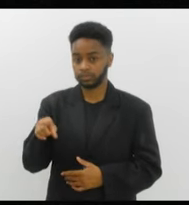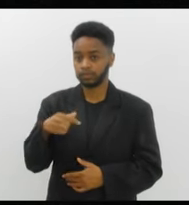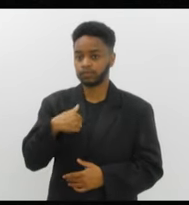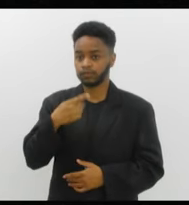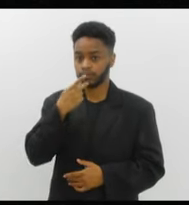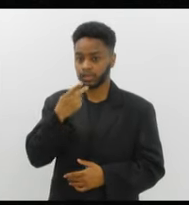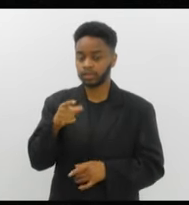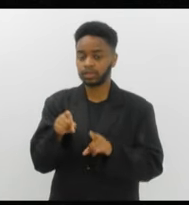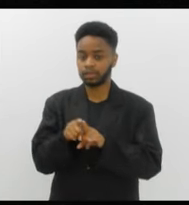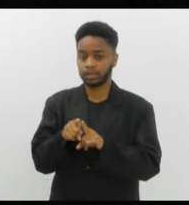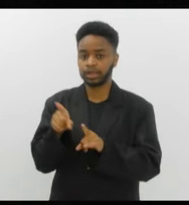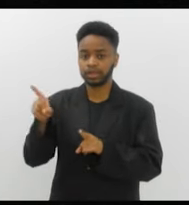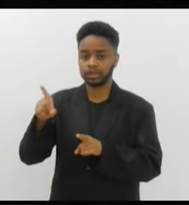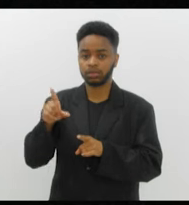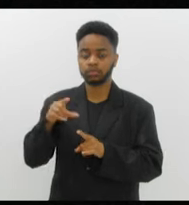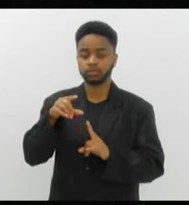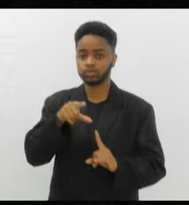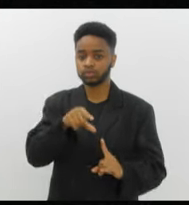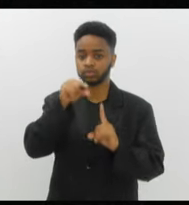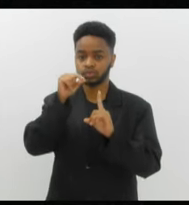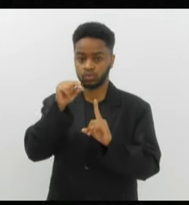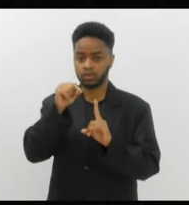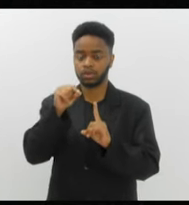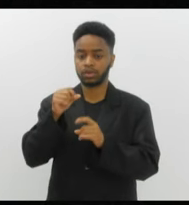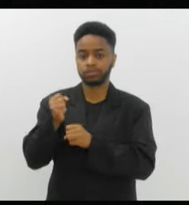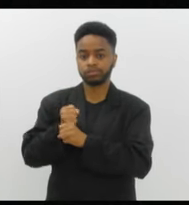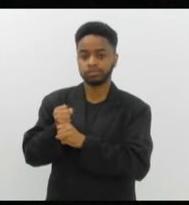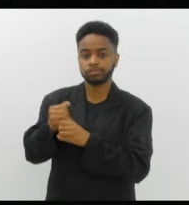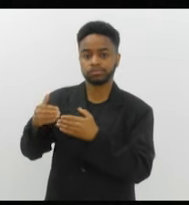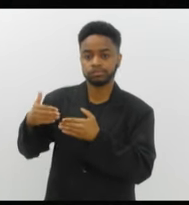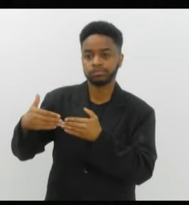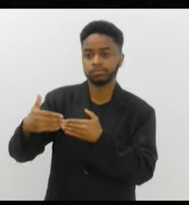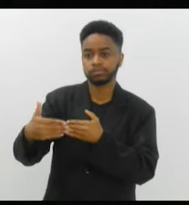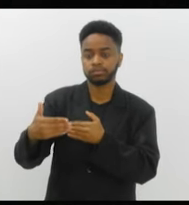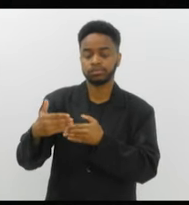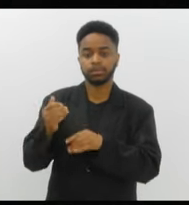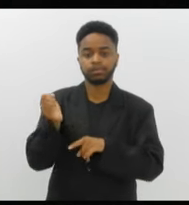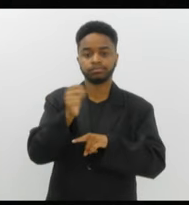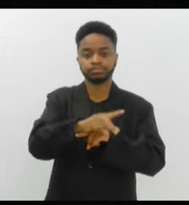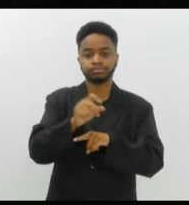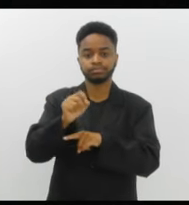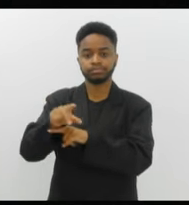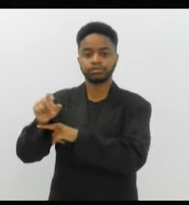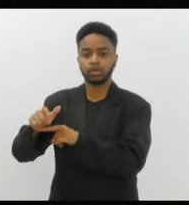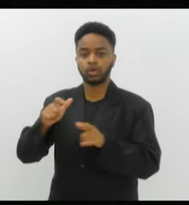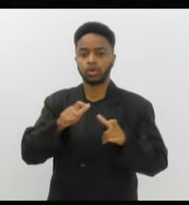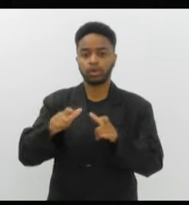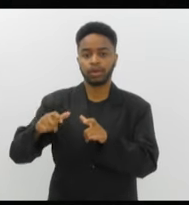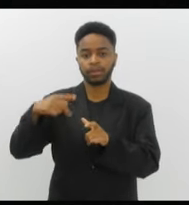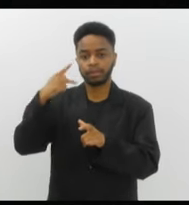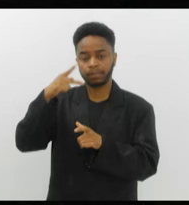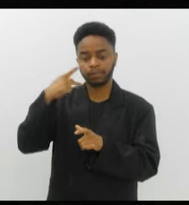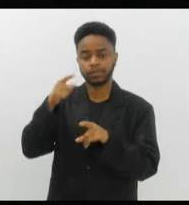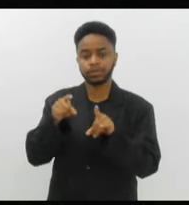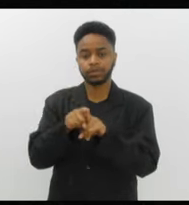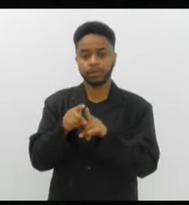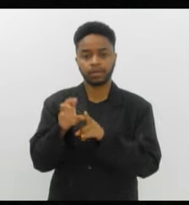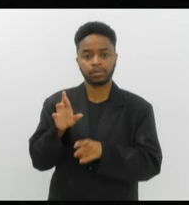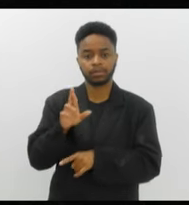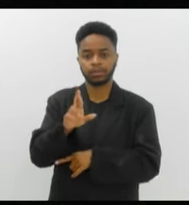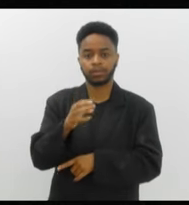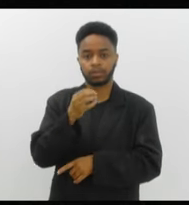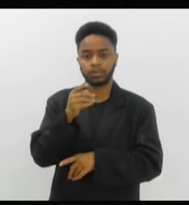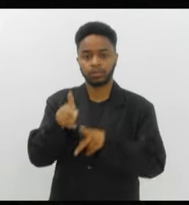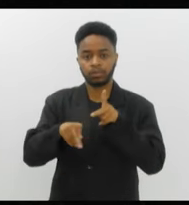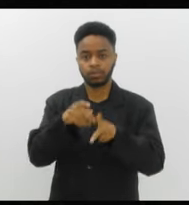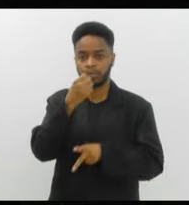vem levantando ao longo do tempo para habitar casas parlamentares e representar a população de bem do Rio de Janeiro e desse